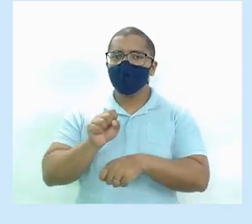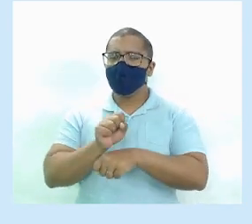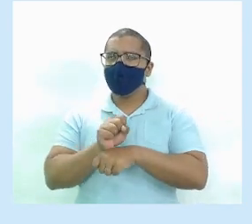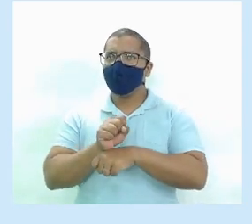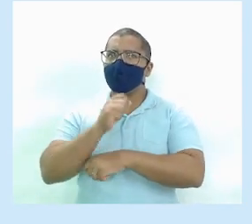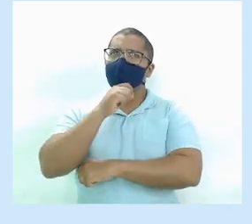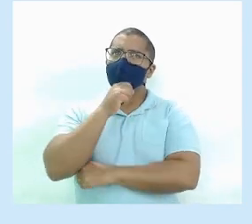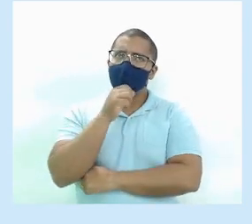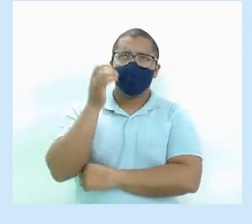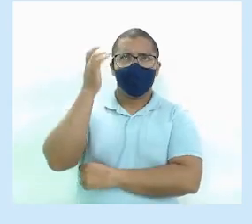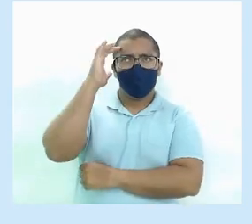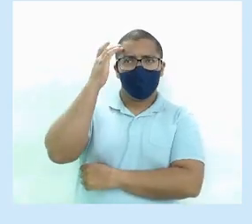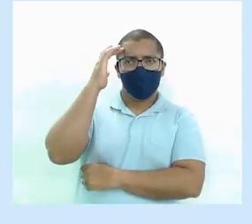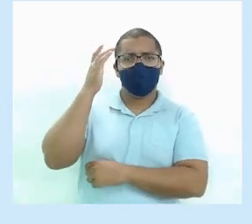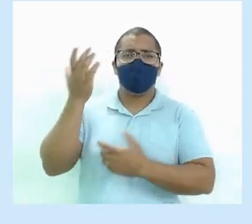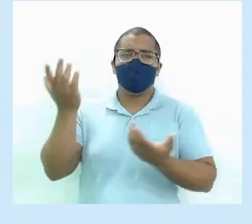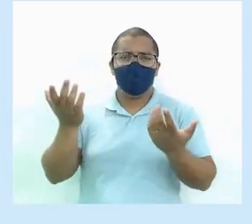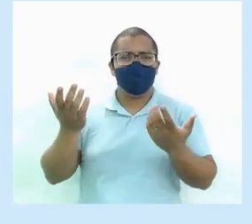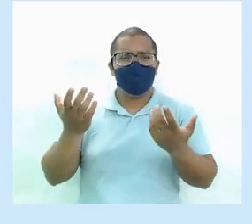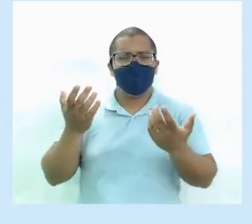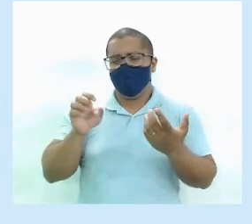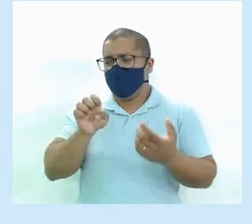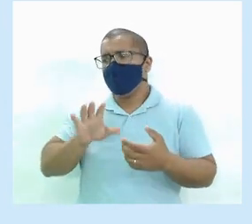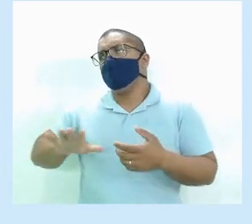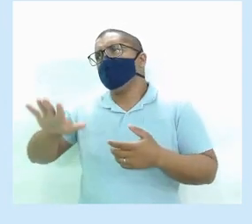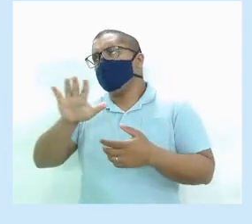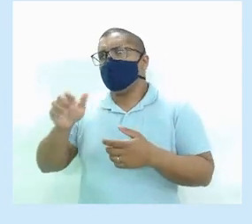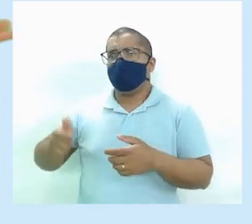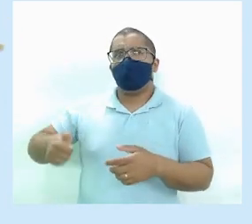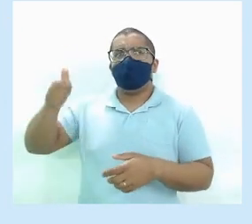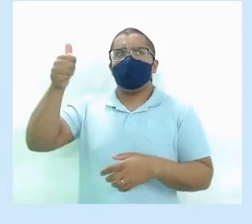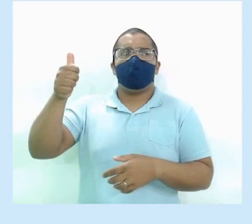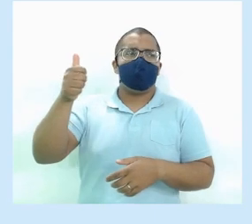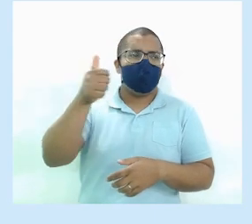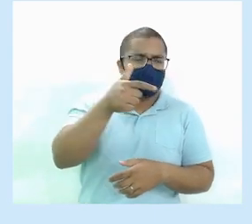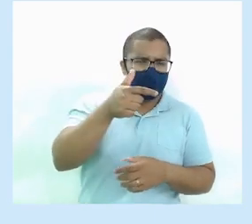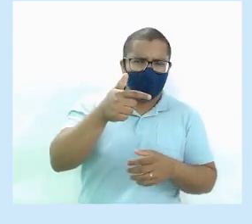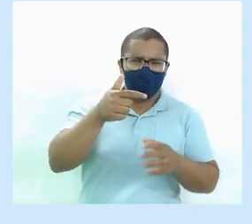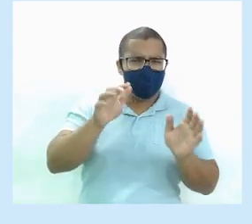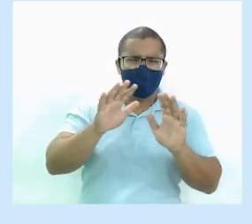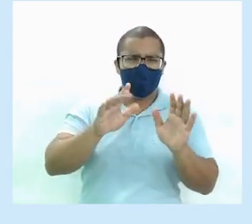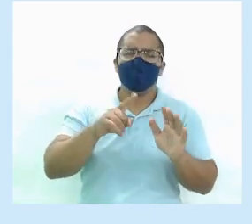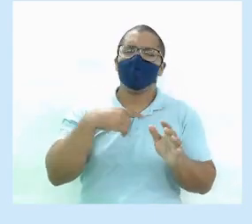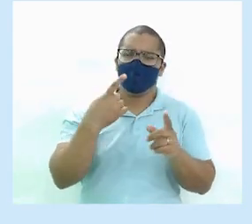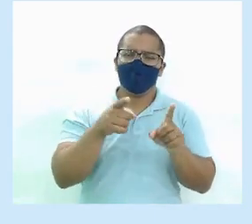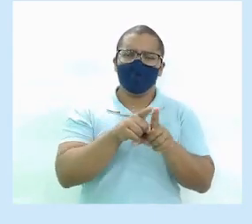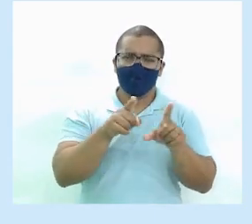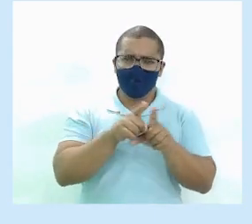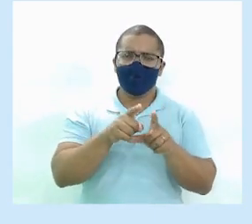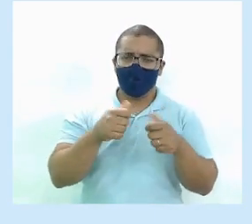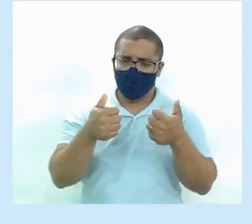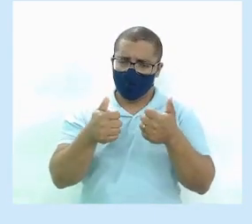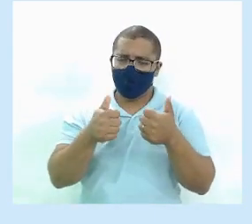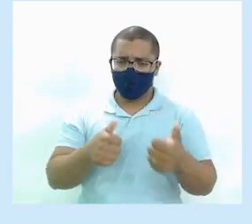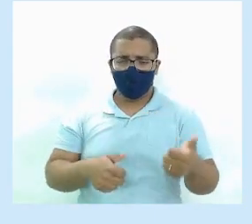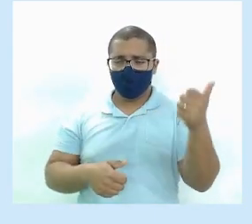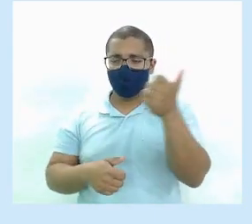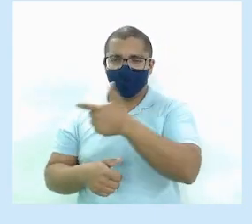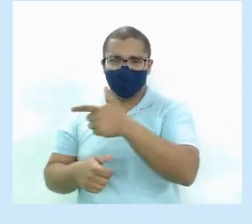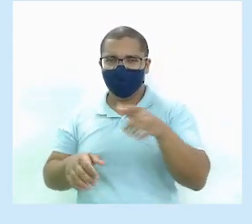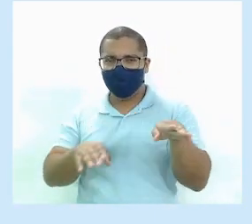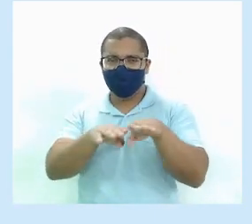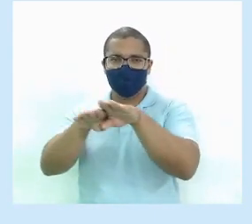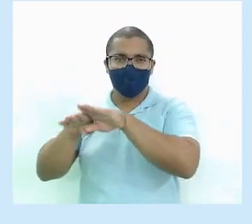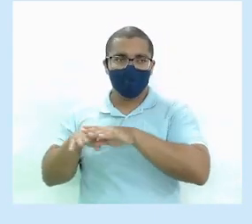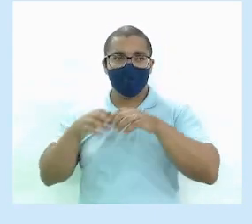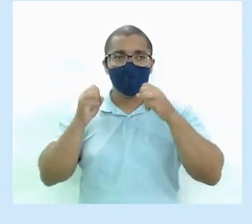de se achar. Muitas vezes a gente acha, não, os europeus são melhores, a gente quer... Relaxa, a gente também foi tão bom quanto, tá certo?